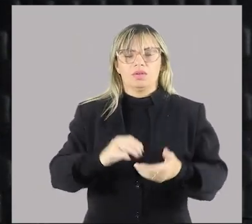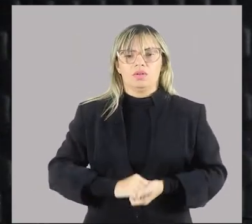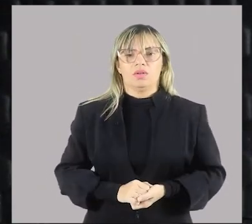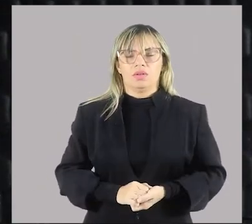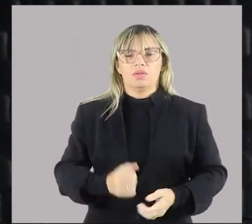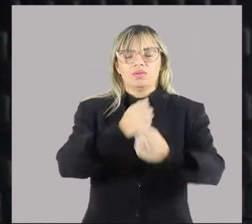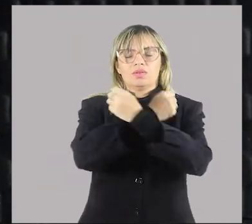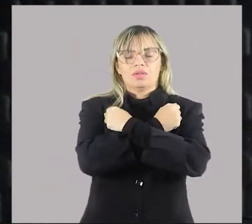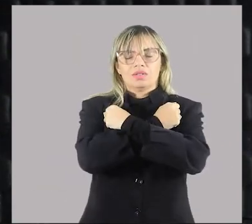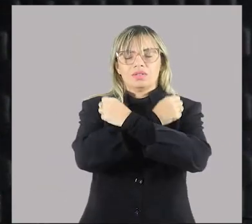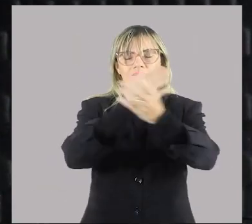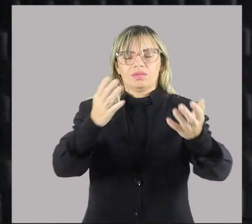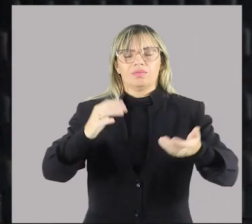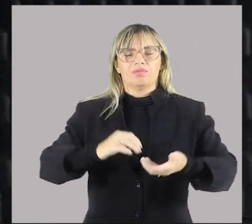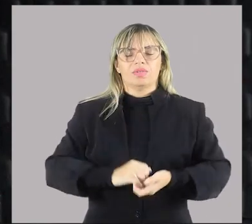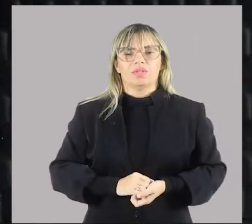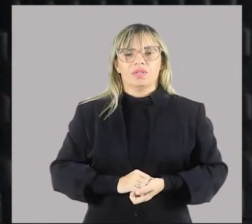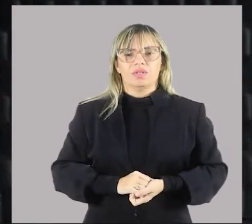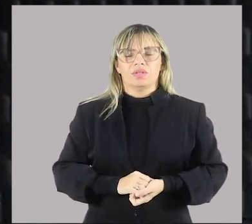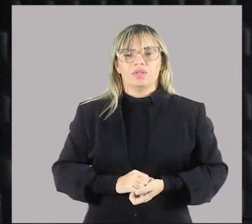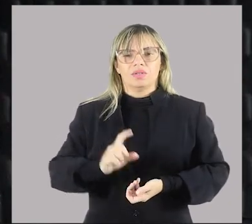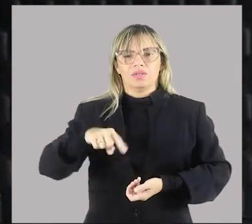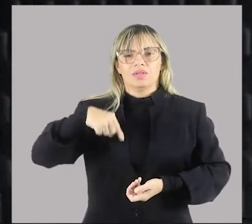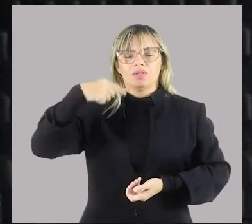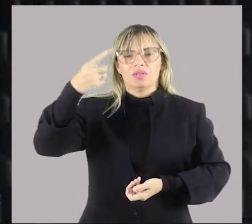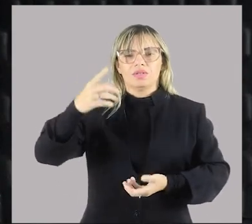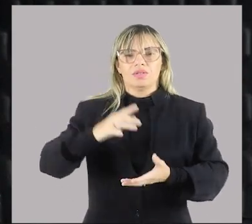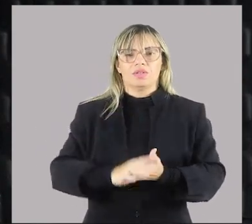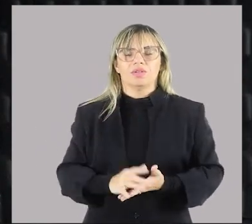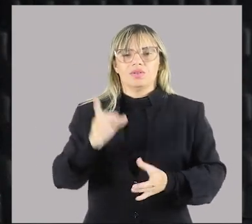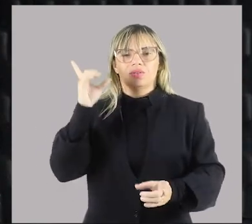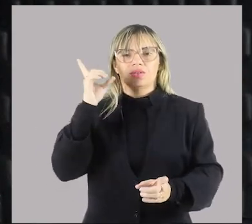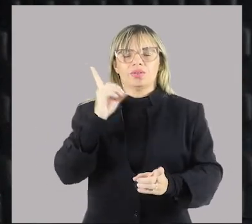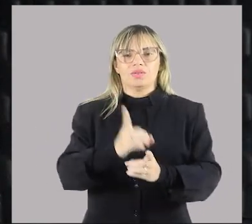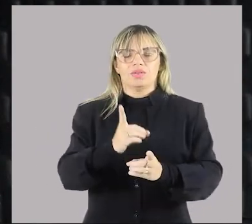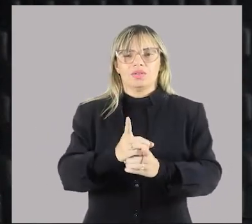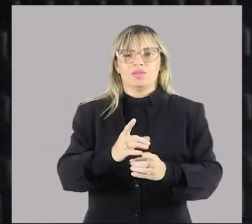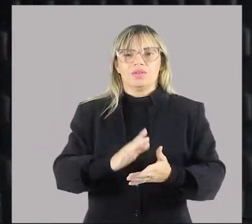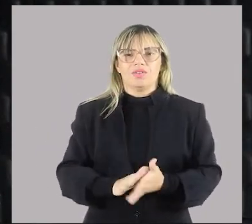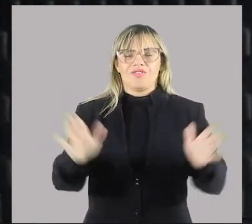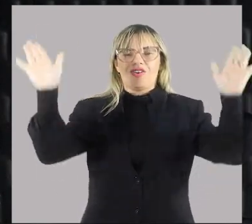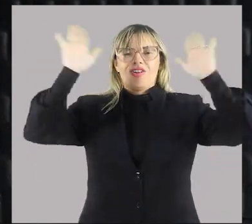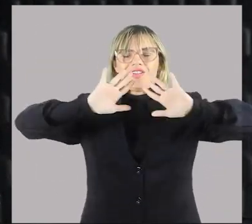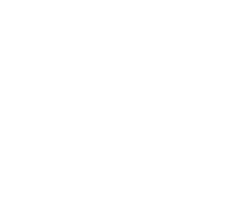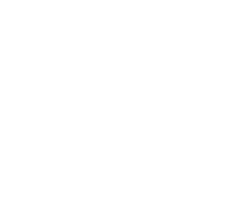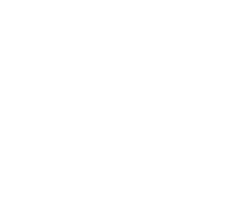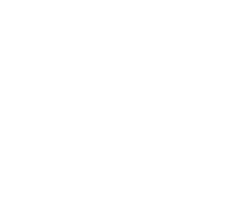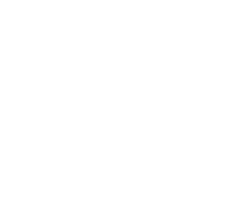Um grande abraço e até o nosso próximo encontro. Valeu!